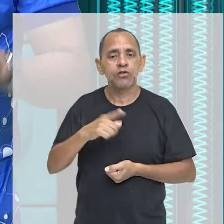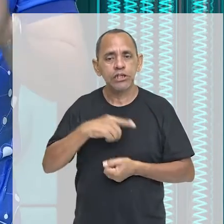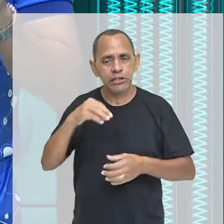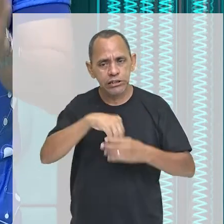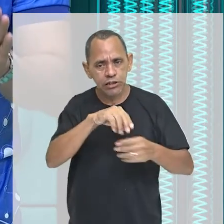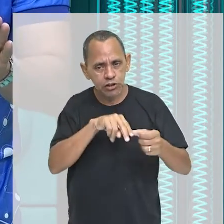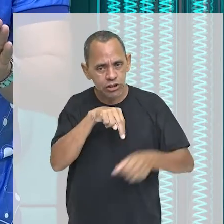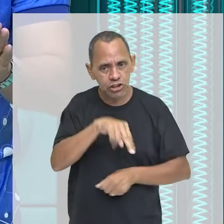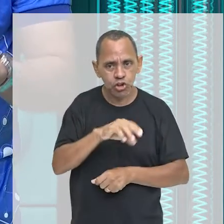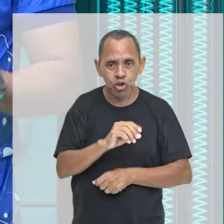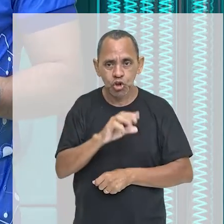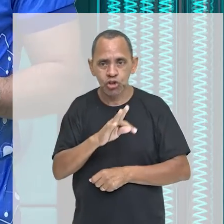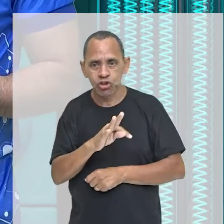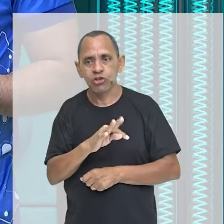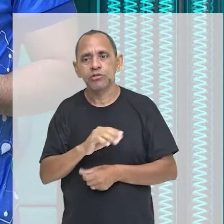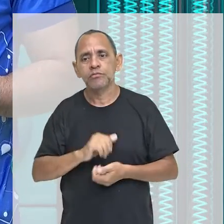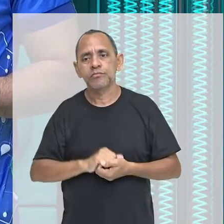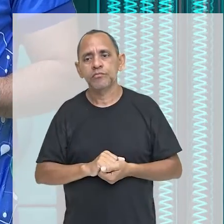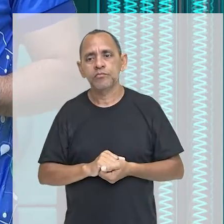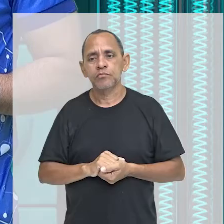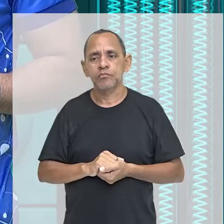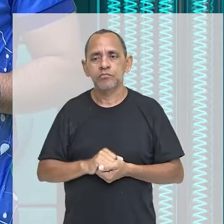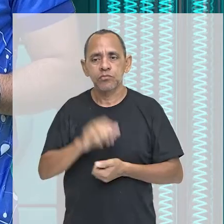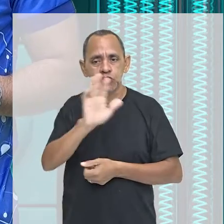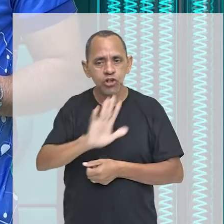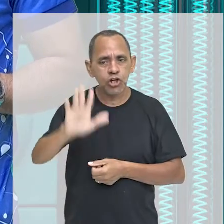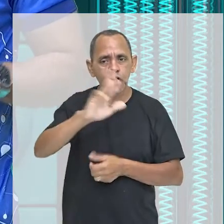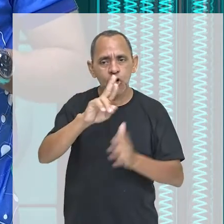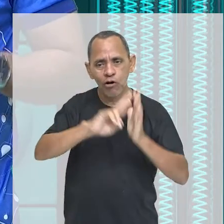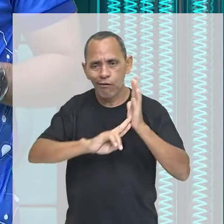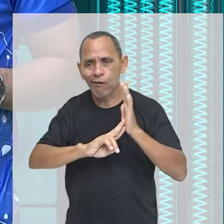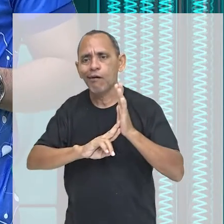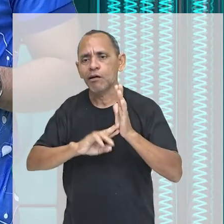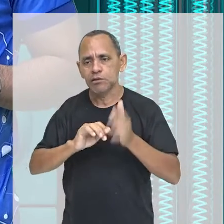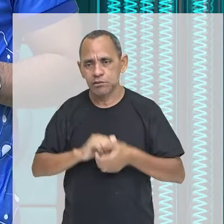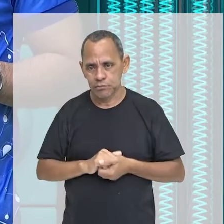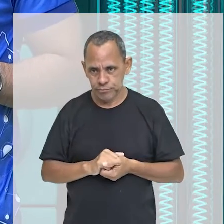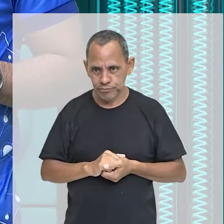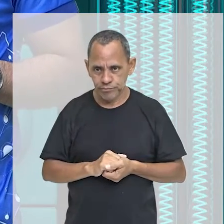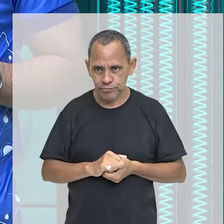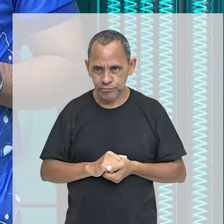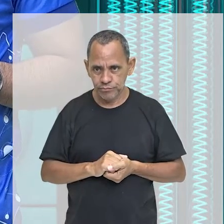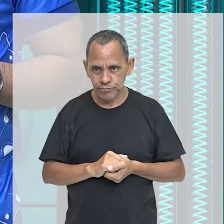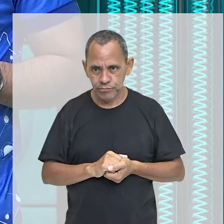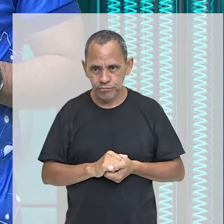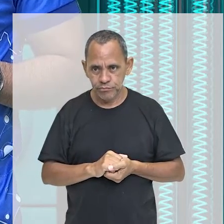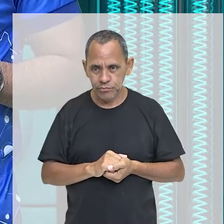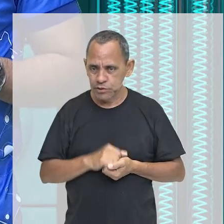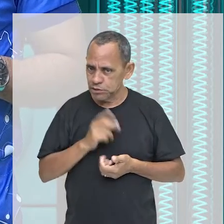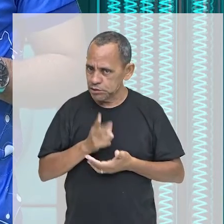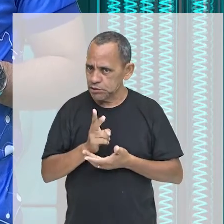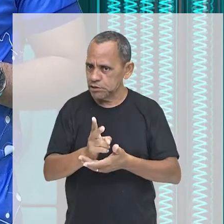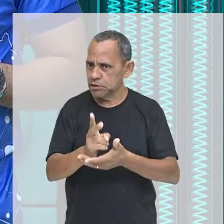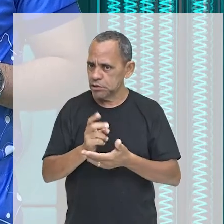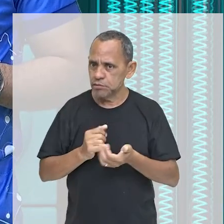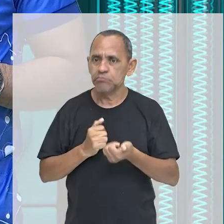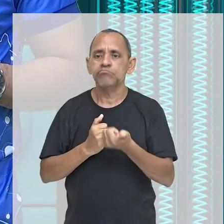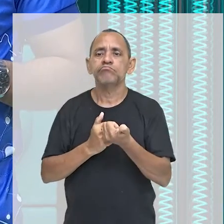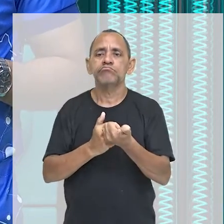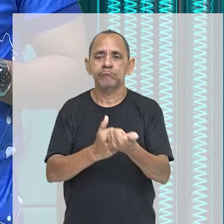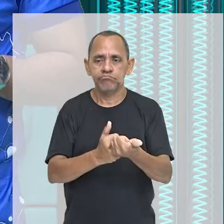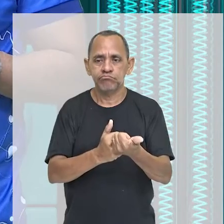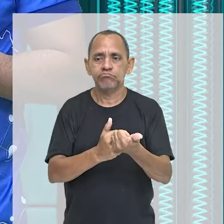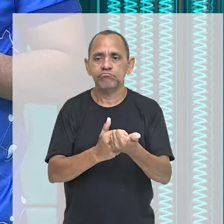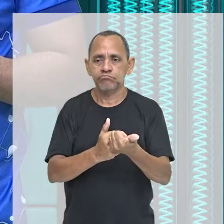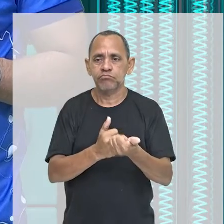sujeito. Regra geral em língua inglesa, frases interrogativas sempre vão começar com o verbo auxiliar. Nesse